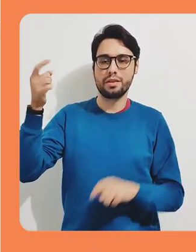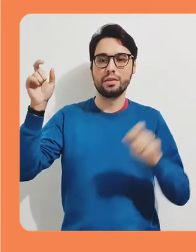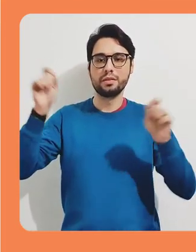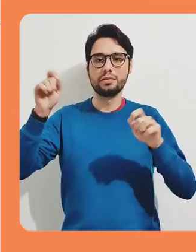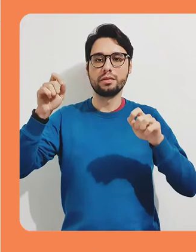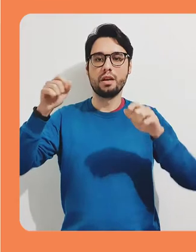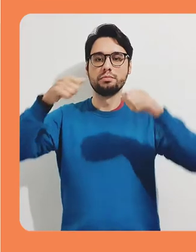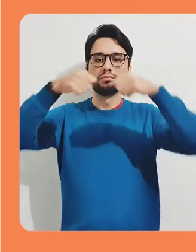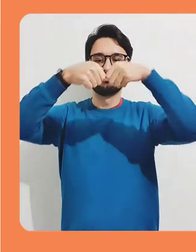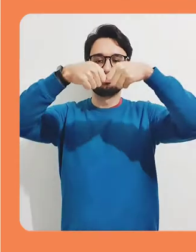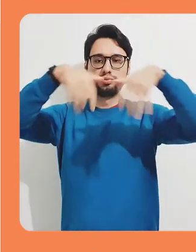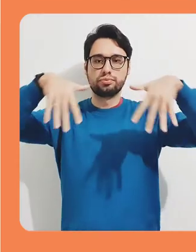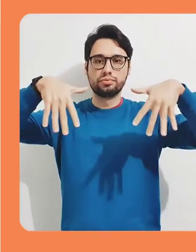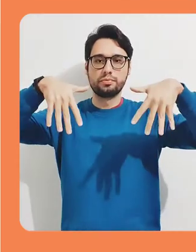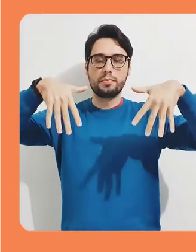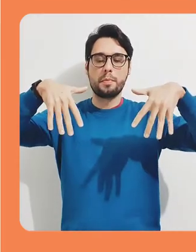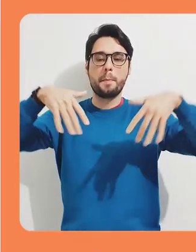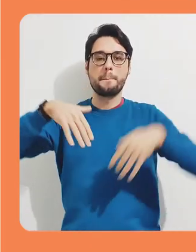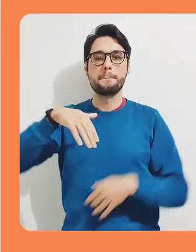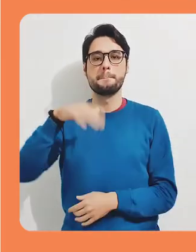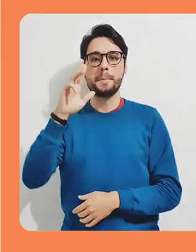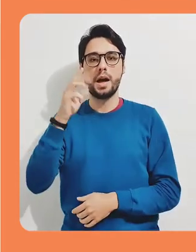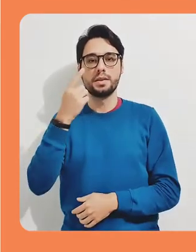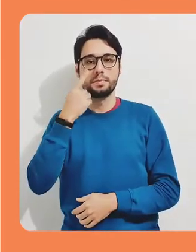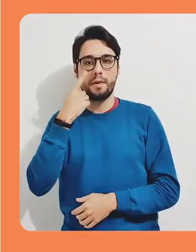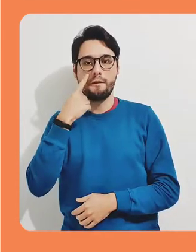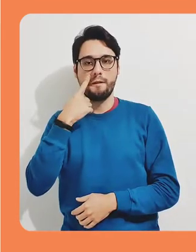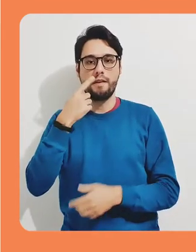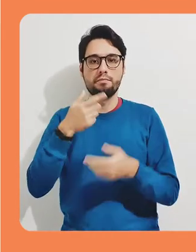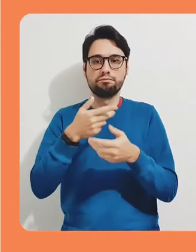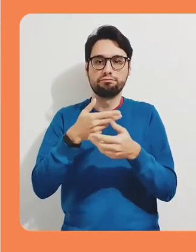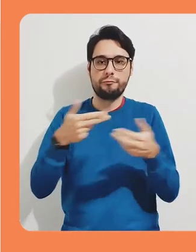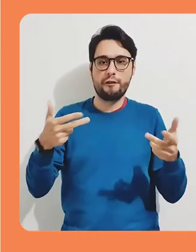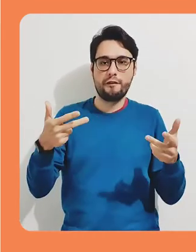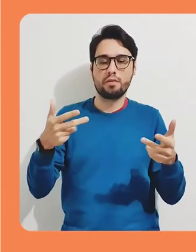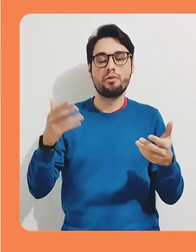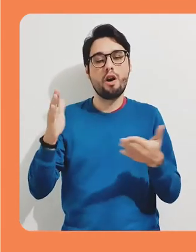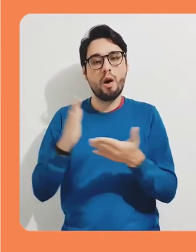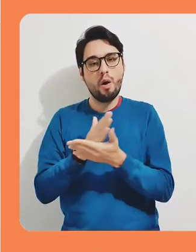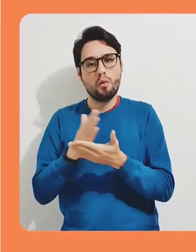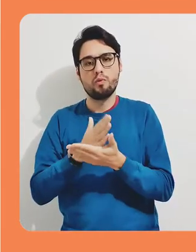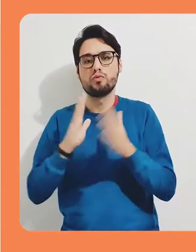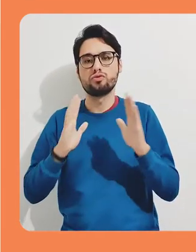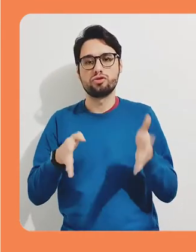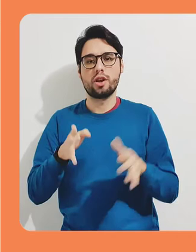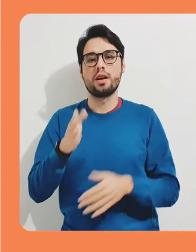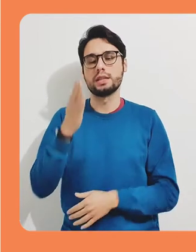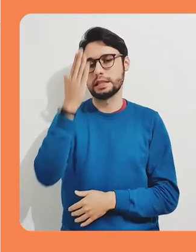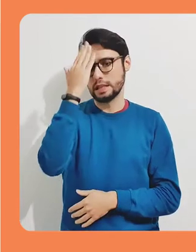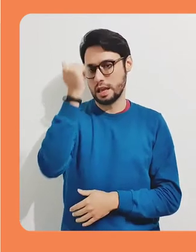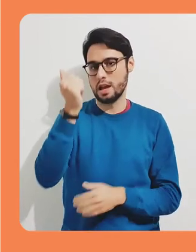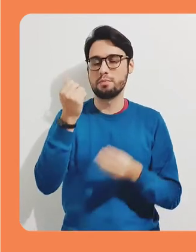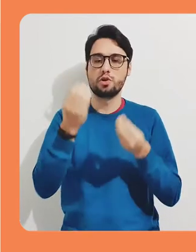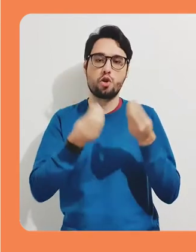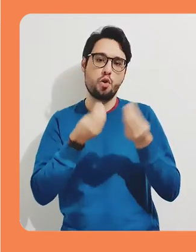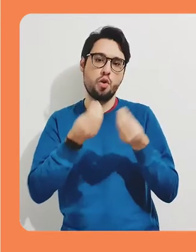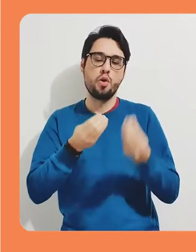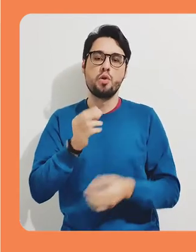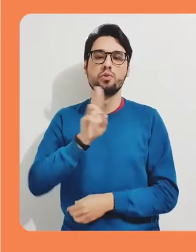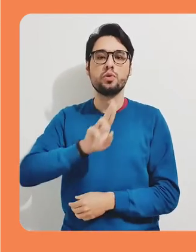Nesse editor, se clicarmos nesse primeiro botão aqui, ele expandirá as